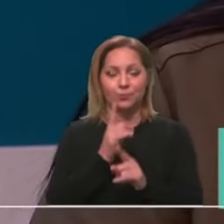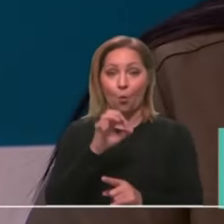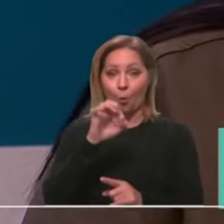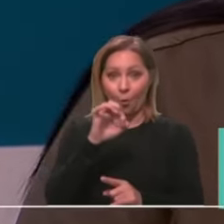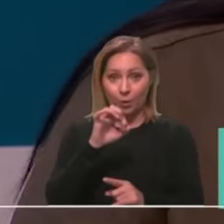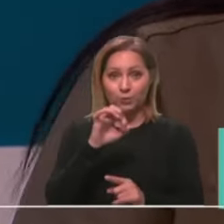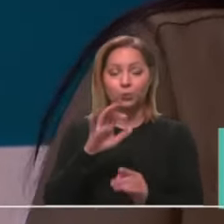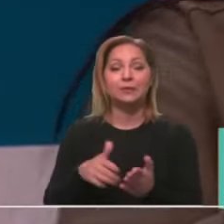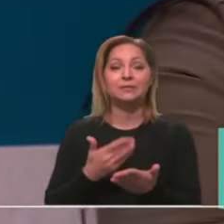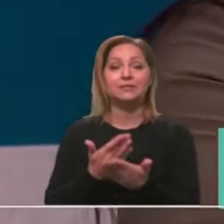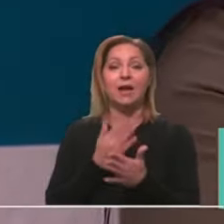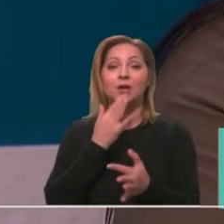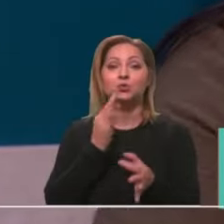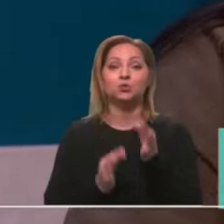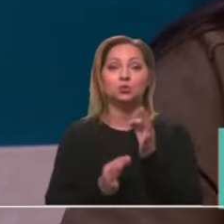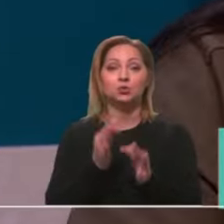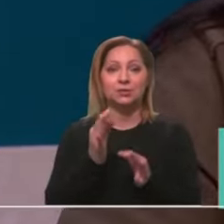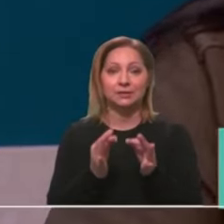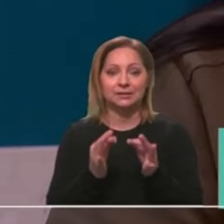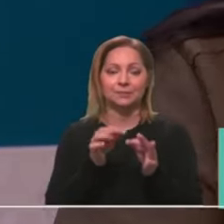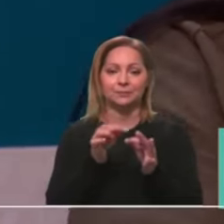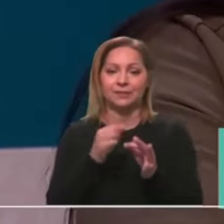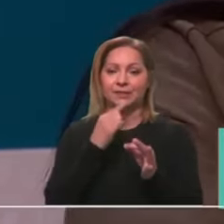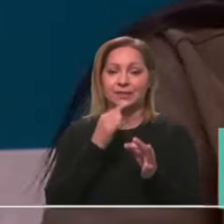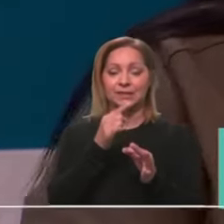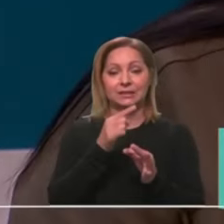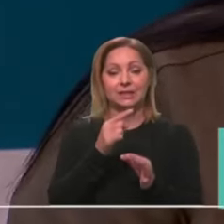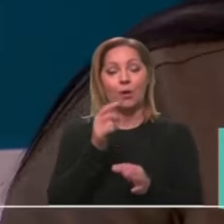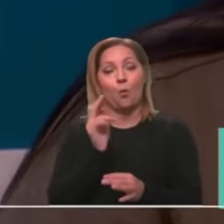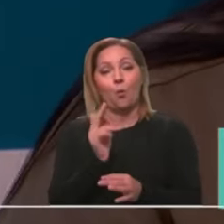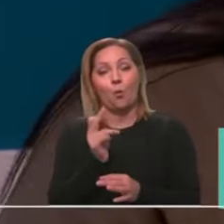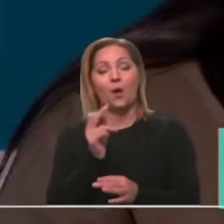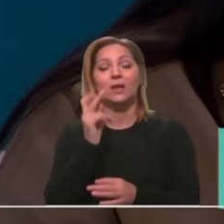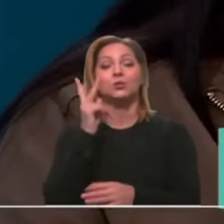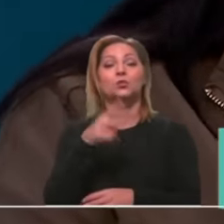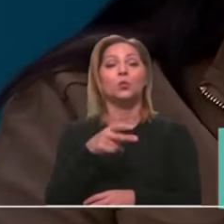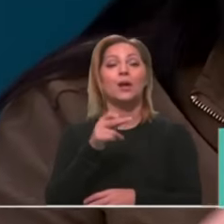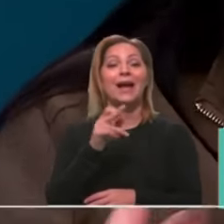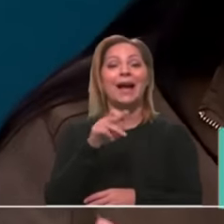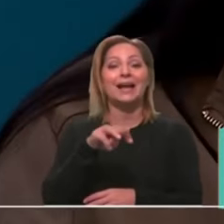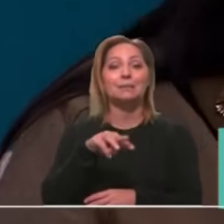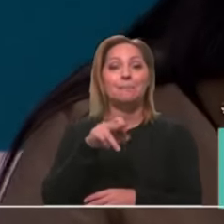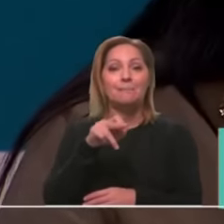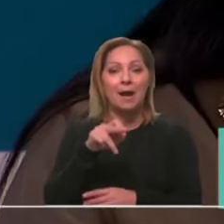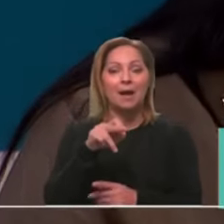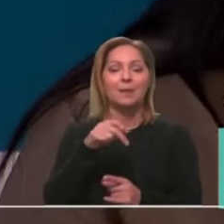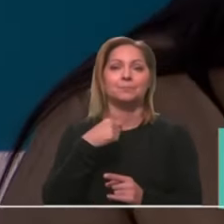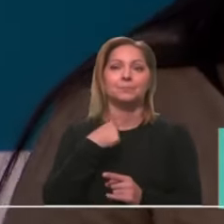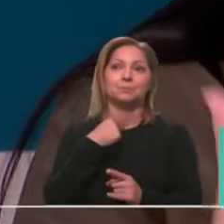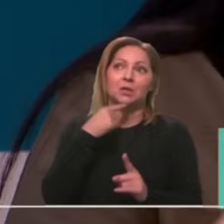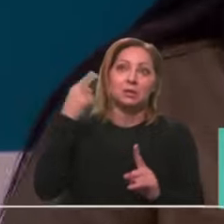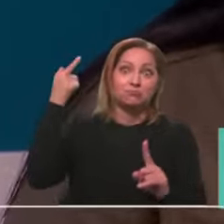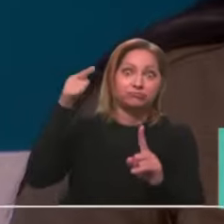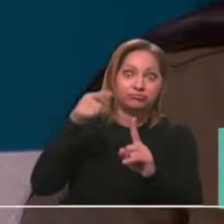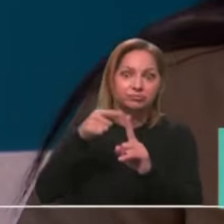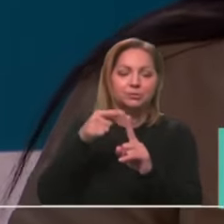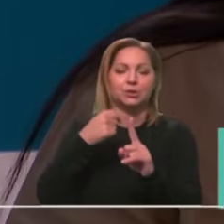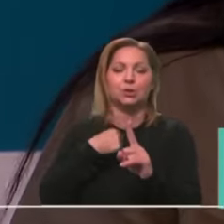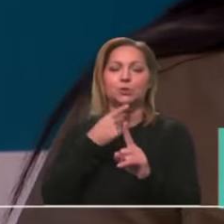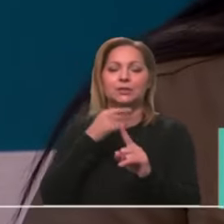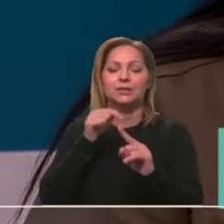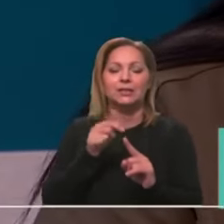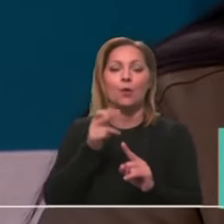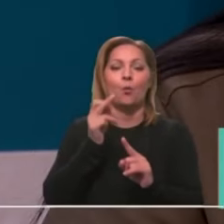justiça. Então, há quem chama o ano do karma, para quem acredita no karma, eu diria que este ano é um ano do retorno.